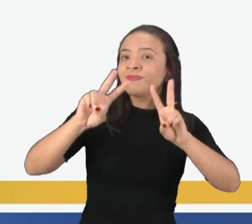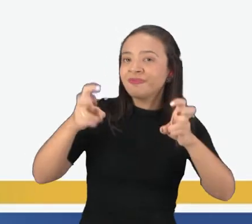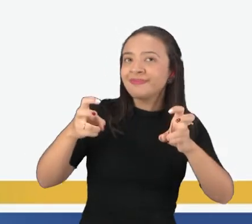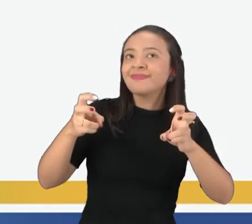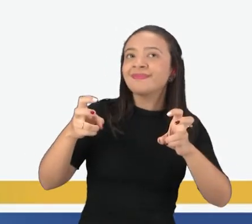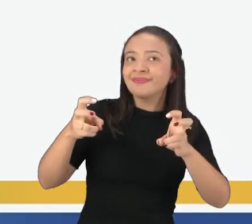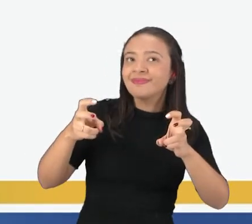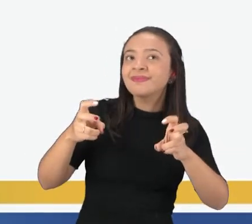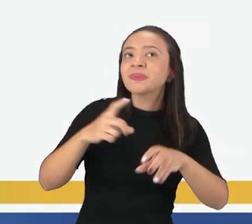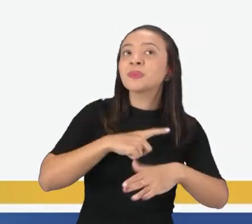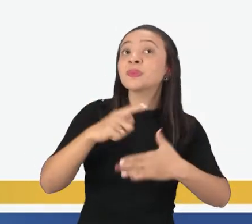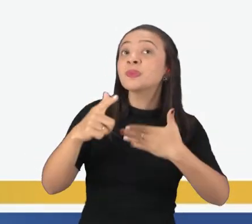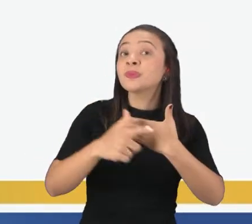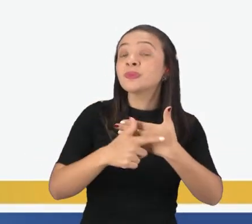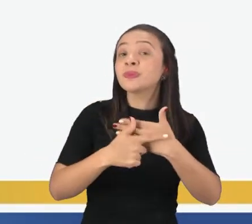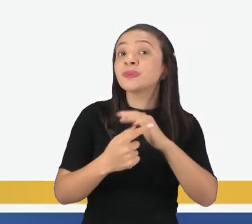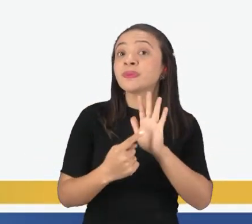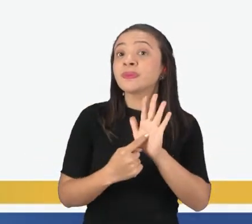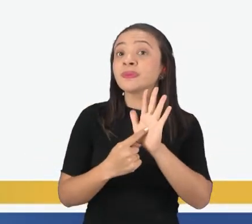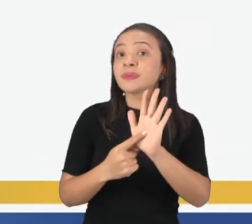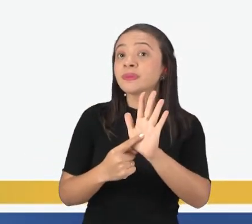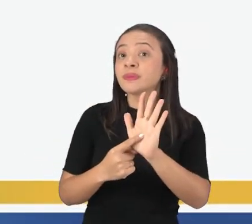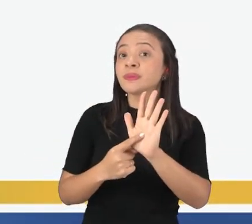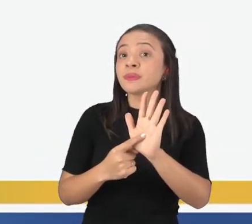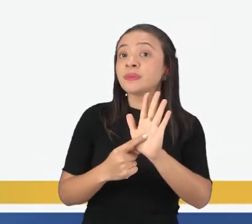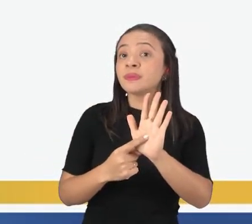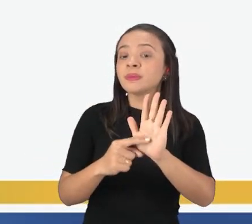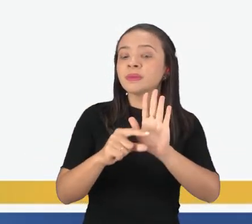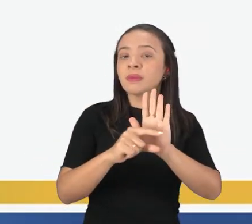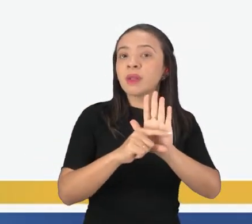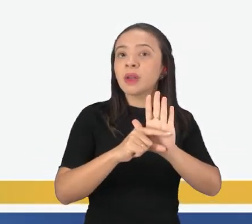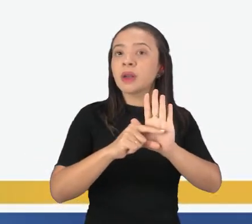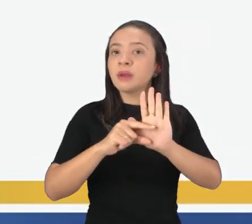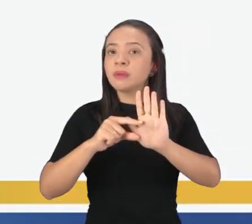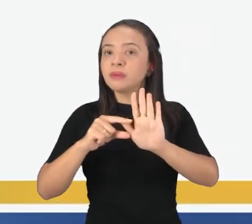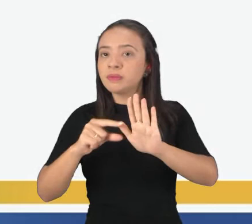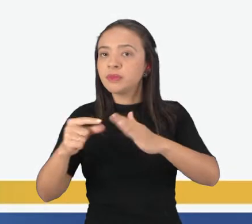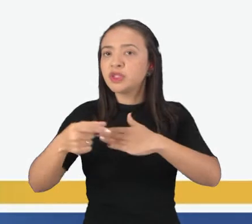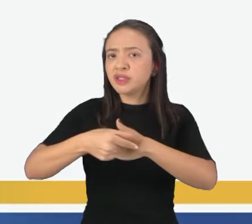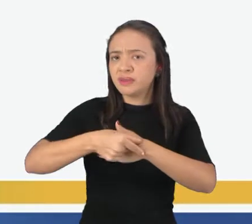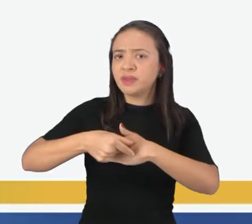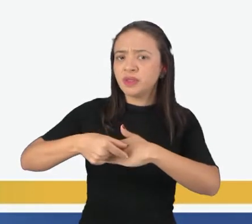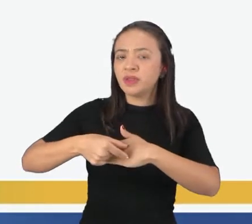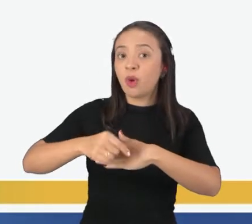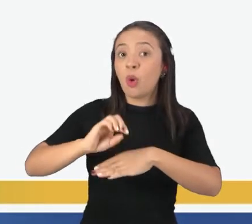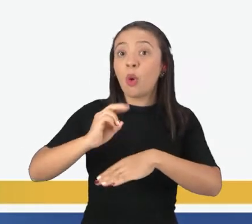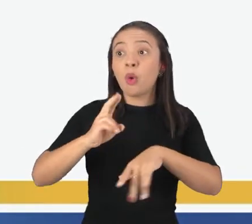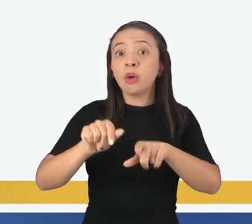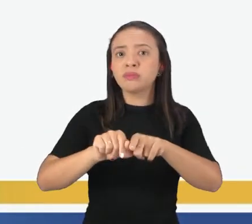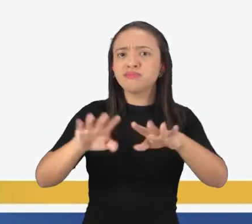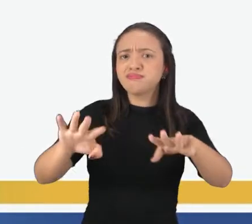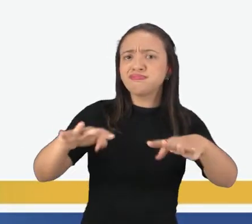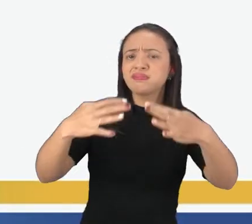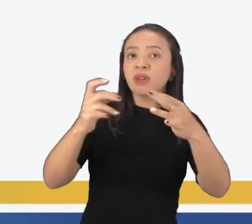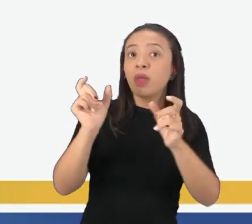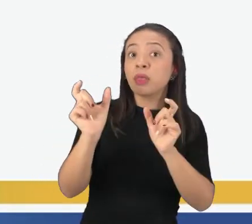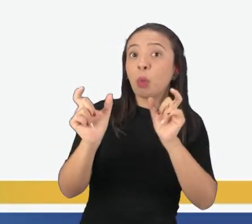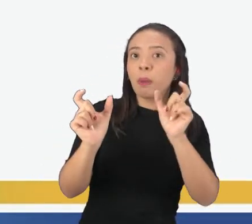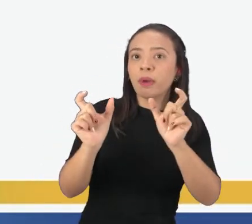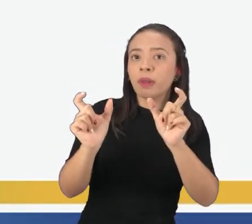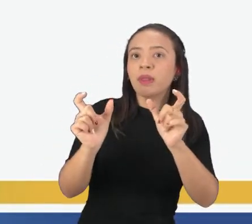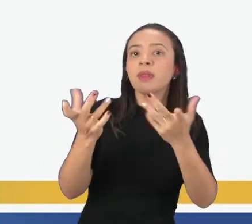aspas. Servimos para indicar citações ou para chamar atenção sobre uma palavra